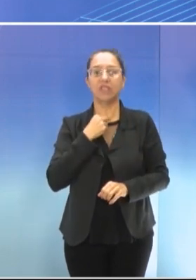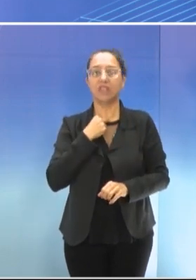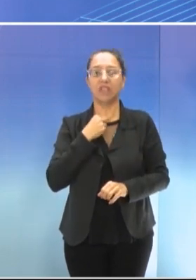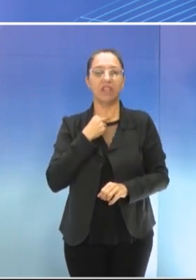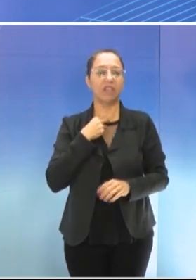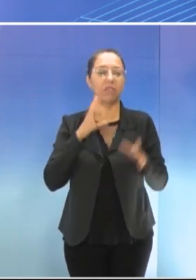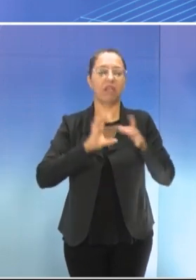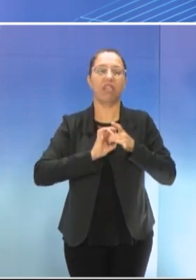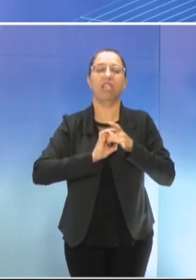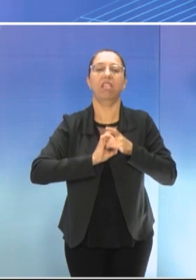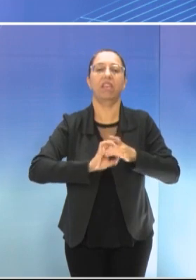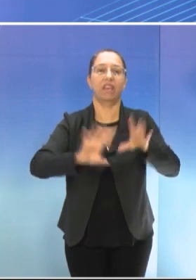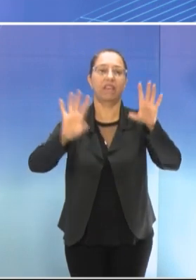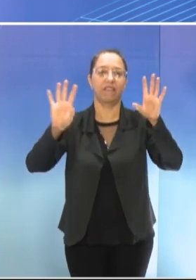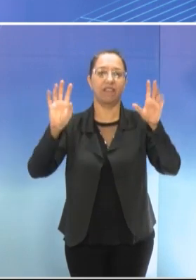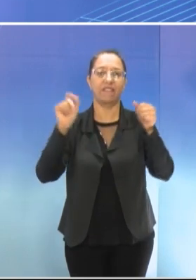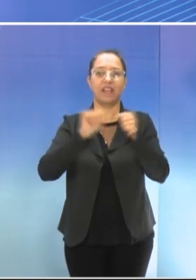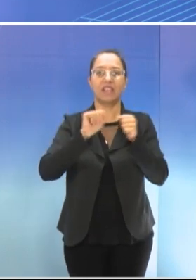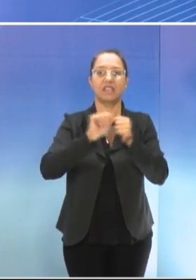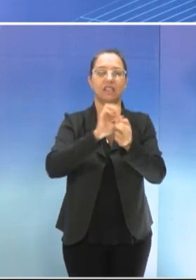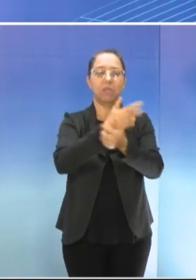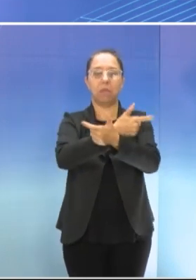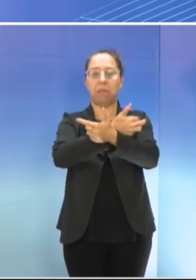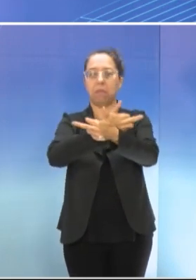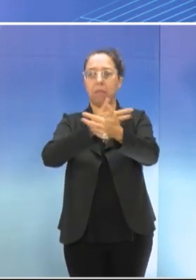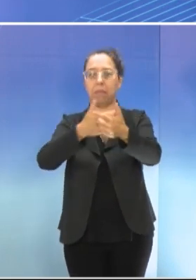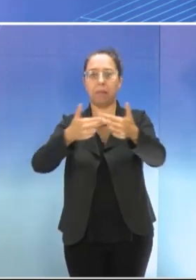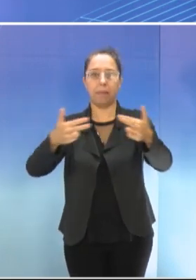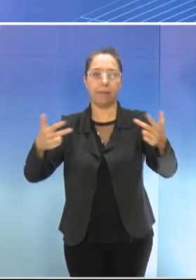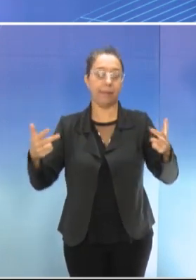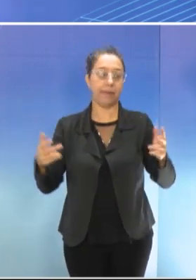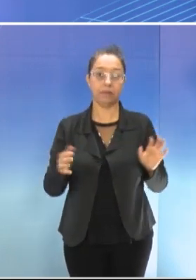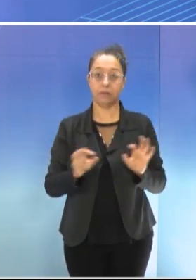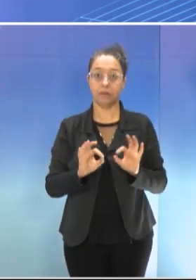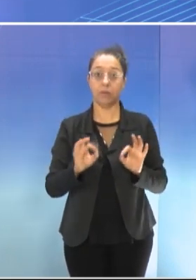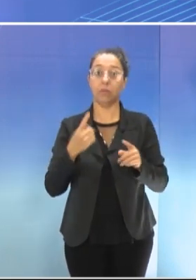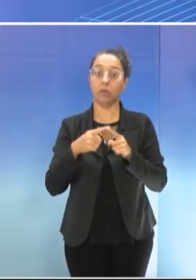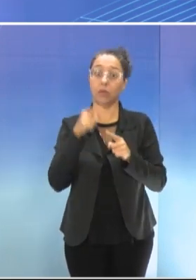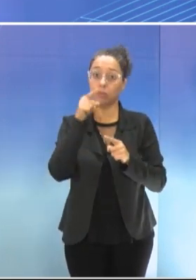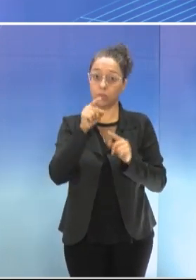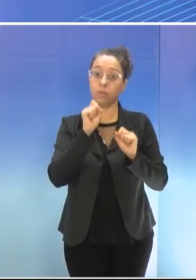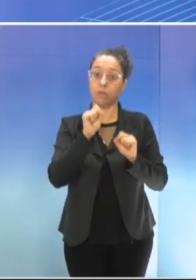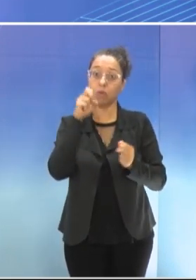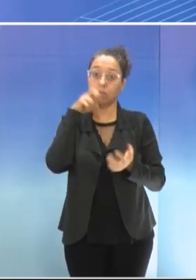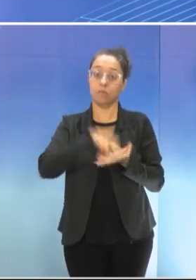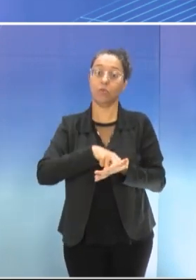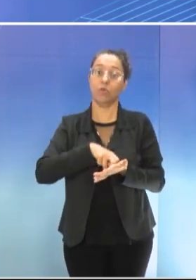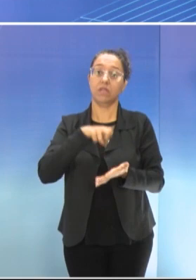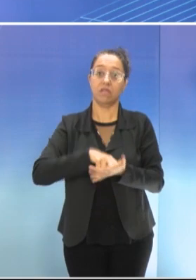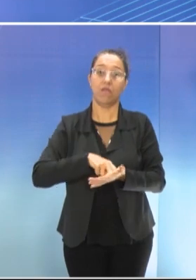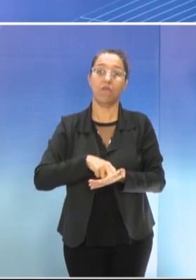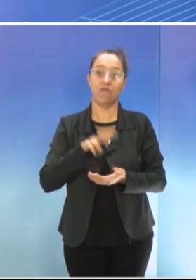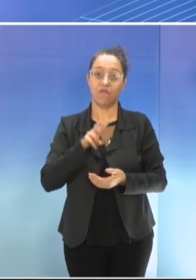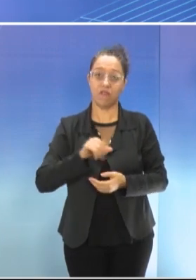aí fazendo o que quer, porque você pode ser punido. Está falando muito bem isso. Se você é cristão, você sabe disso.